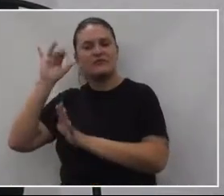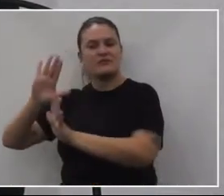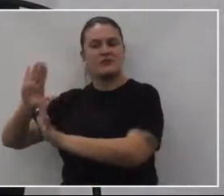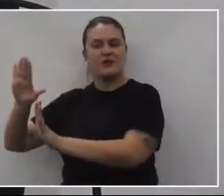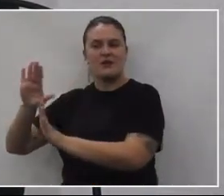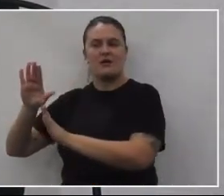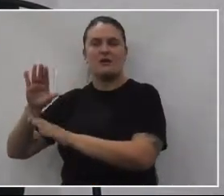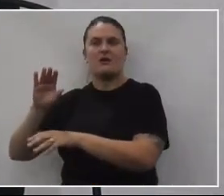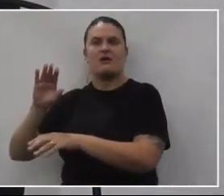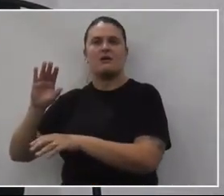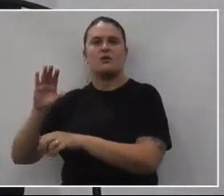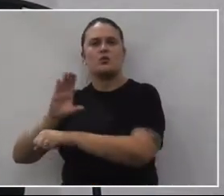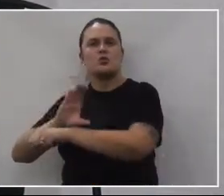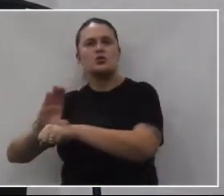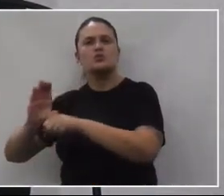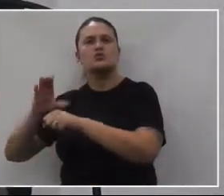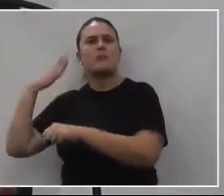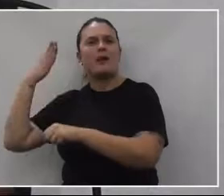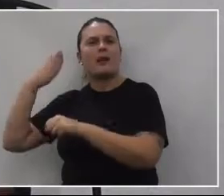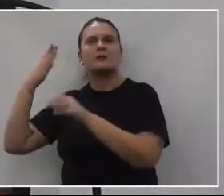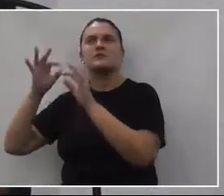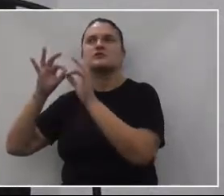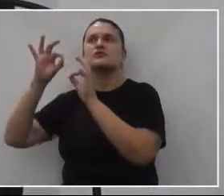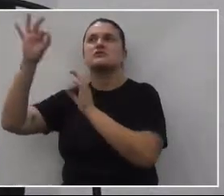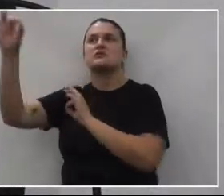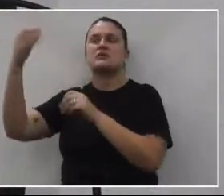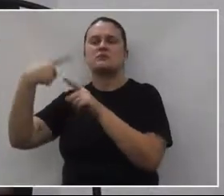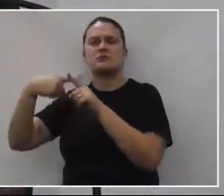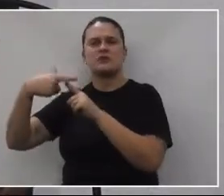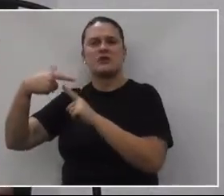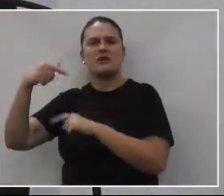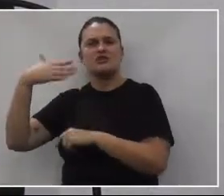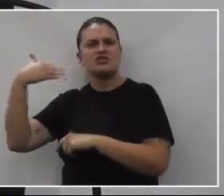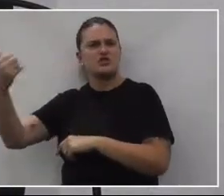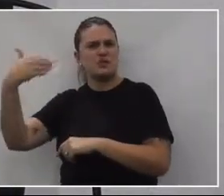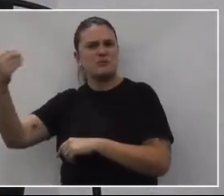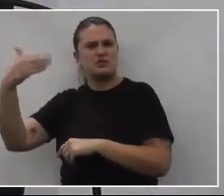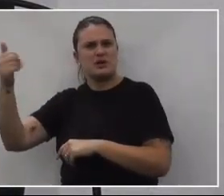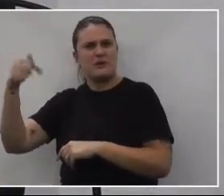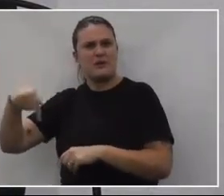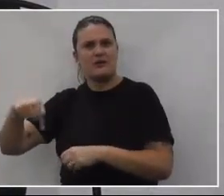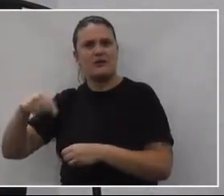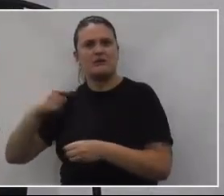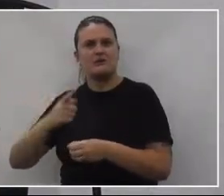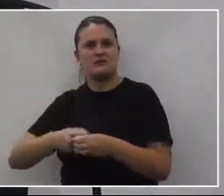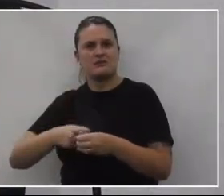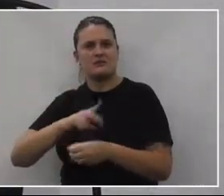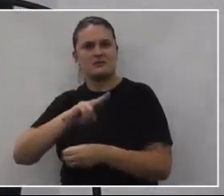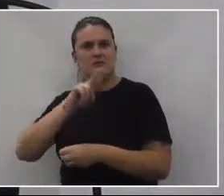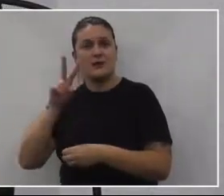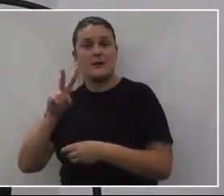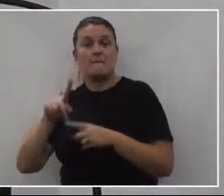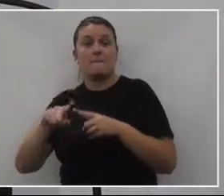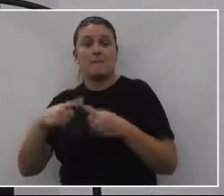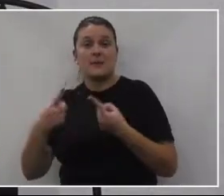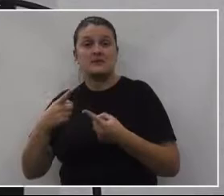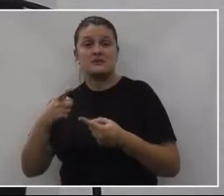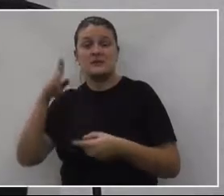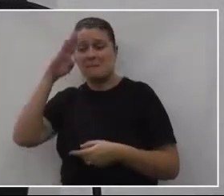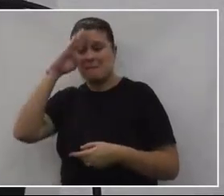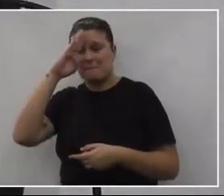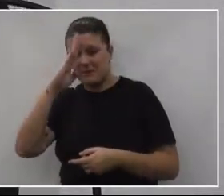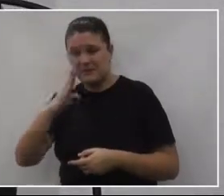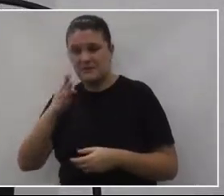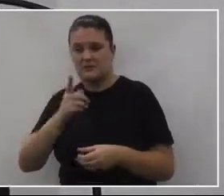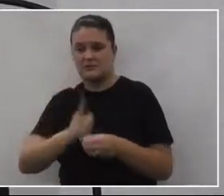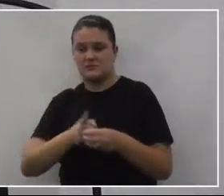eventos distantes, porque nós temos sido muito chamados para falar do que fazemos aqui em União da Vitória, mas, por outro lado, a prioridade é aqui,